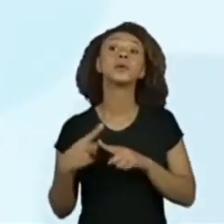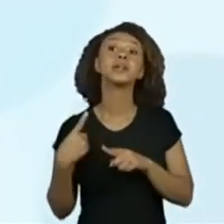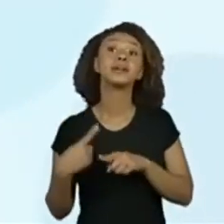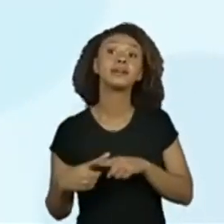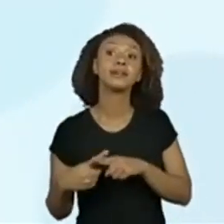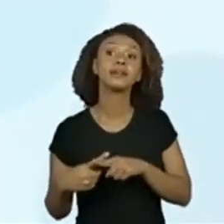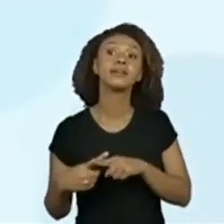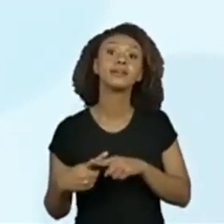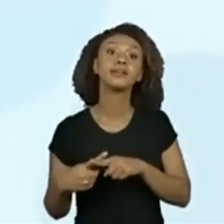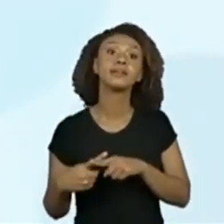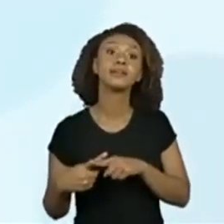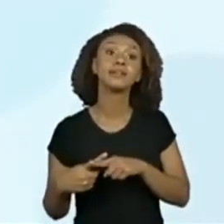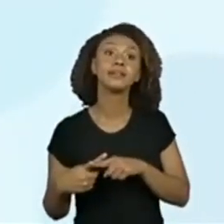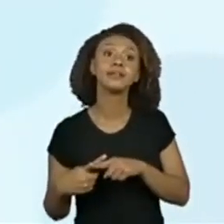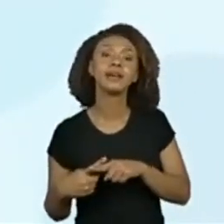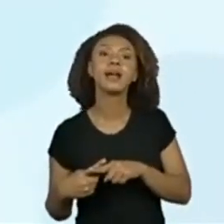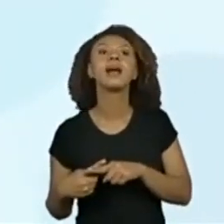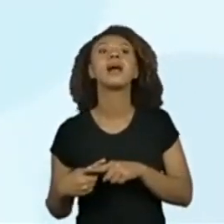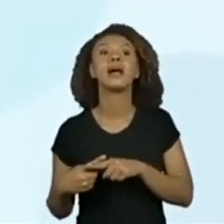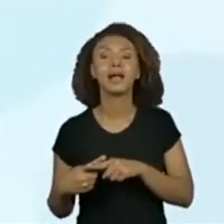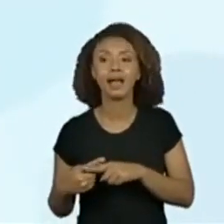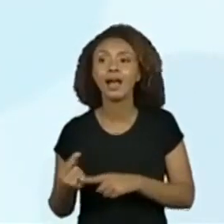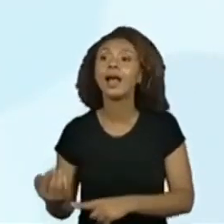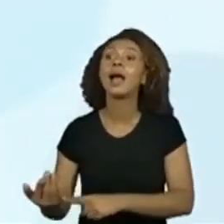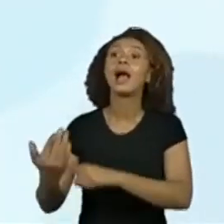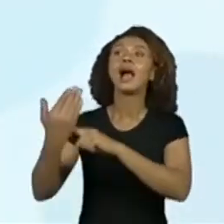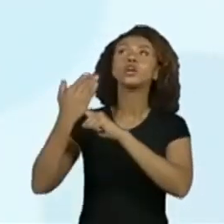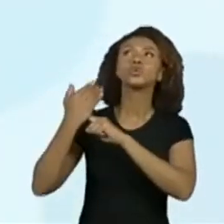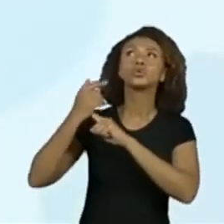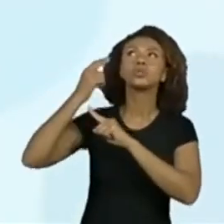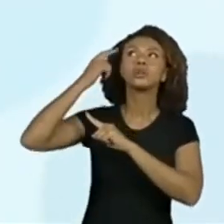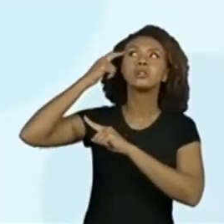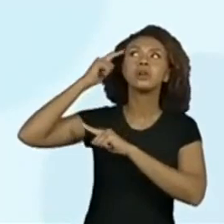porque organiza não é